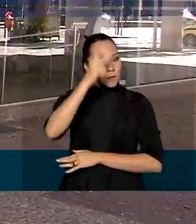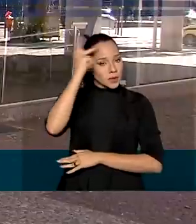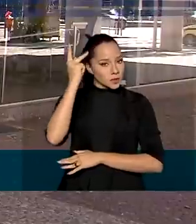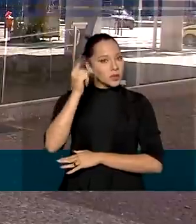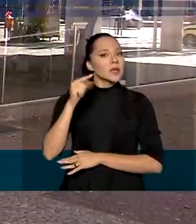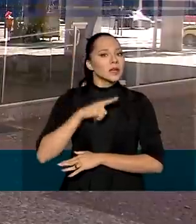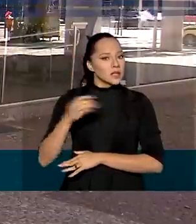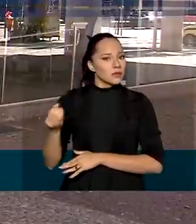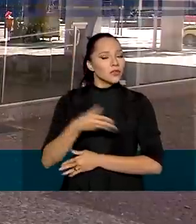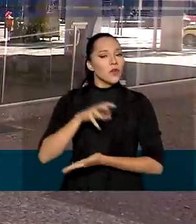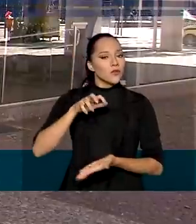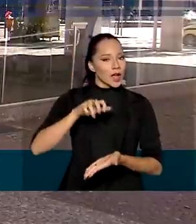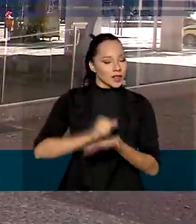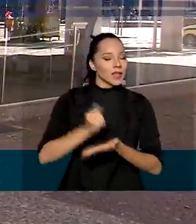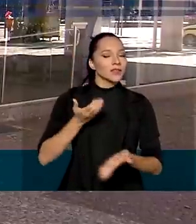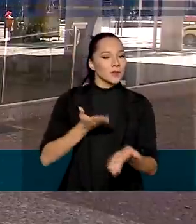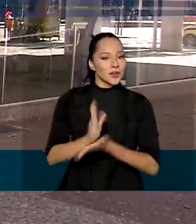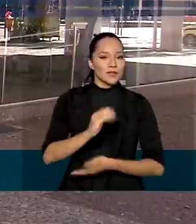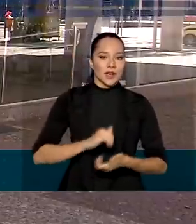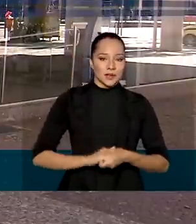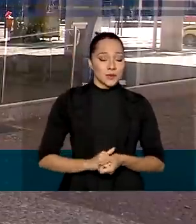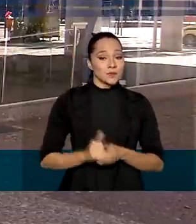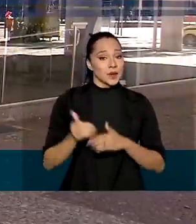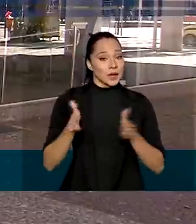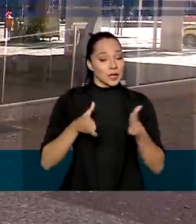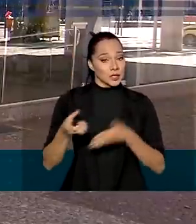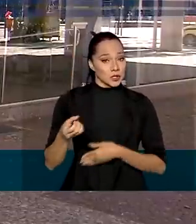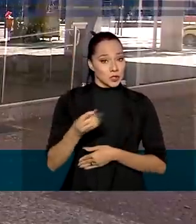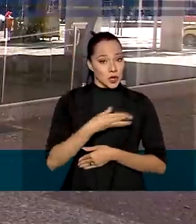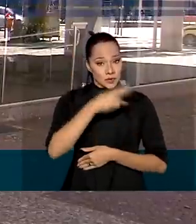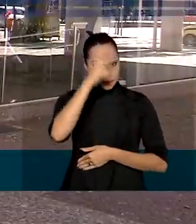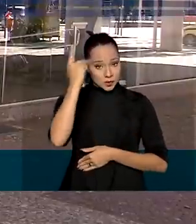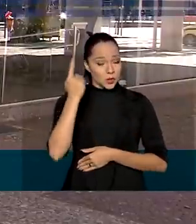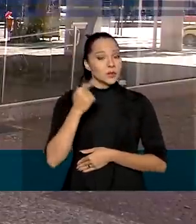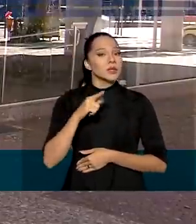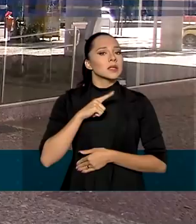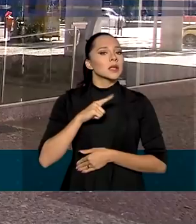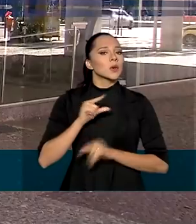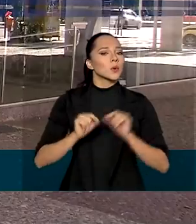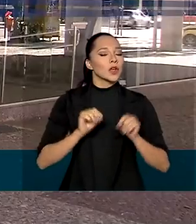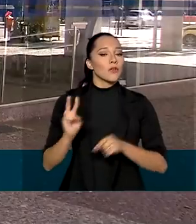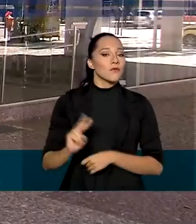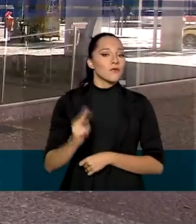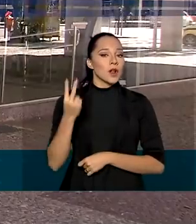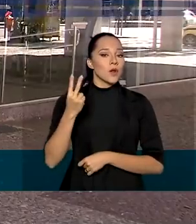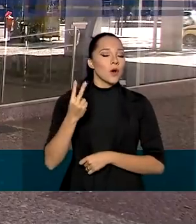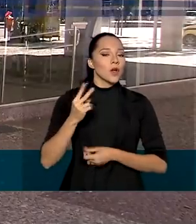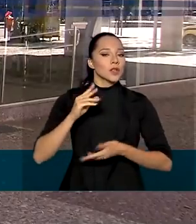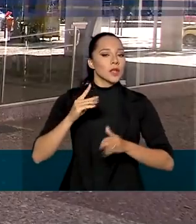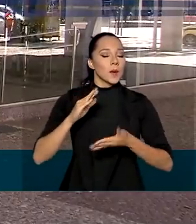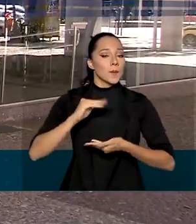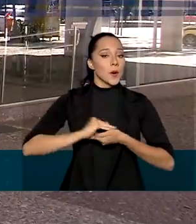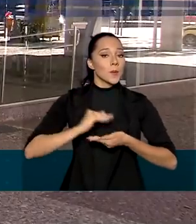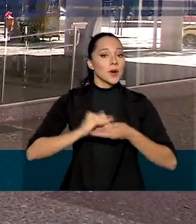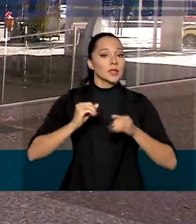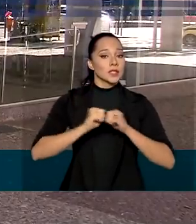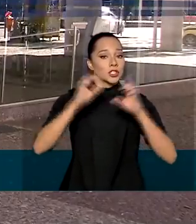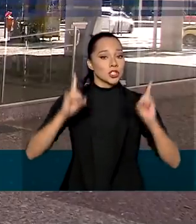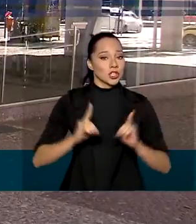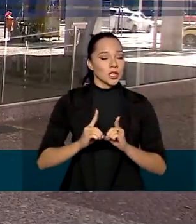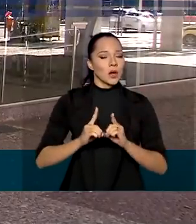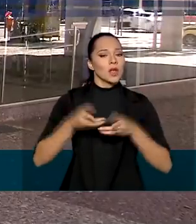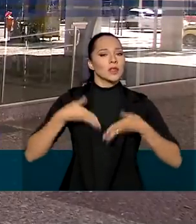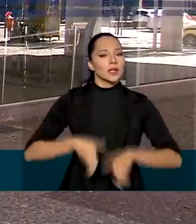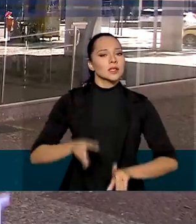que tiveram novos cadastros aprovados Entre esses novos beneficiários recebem hoje o valor na poupança social digital